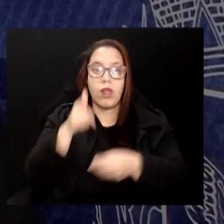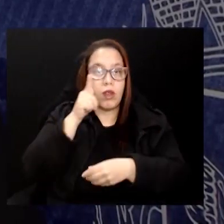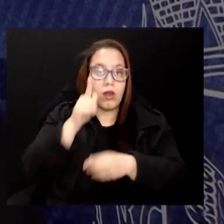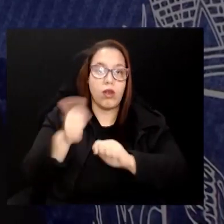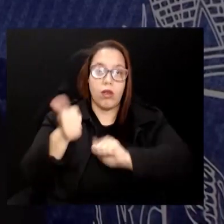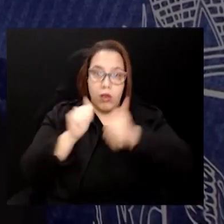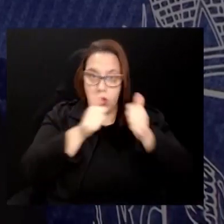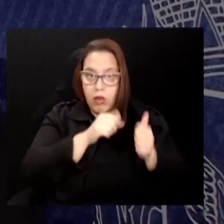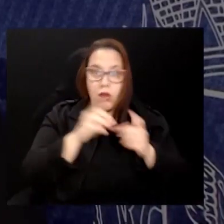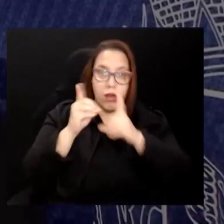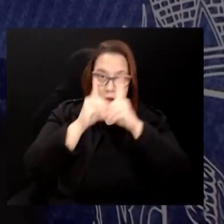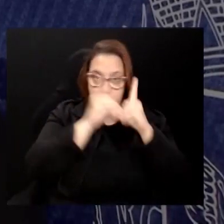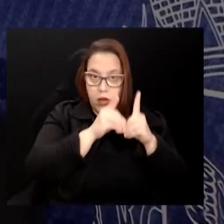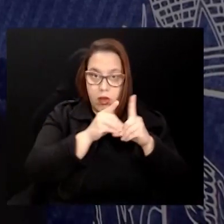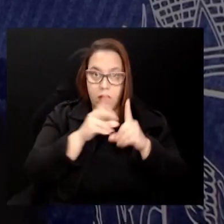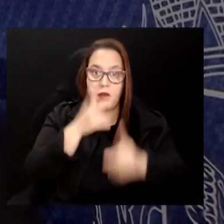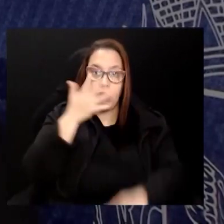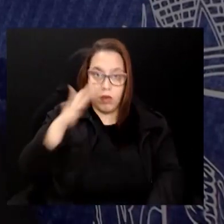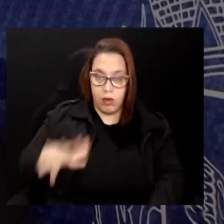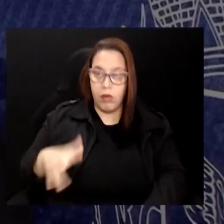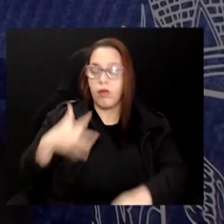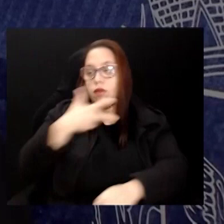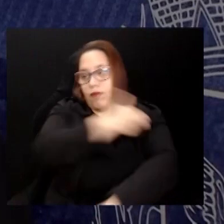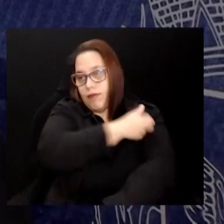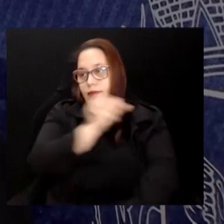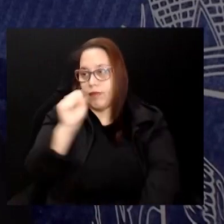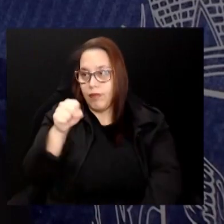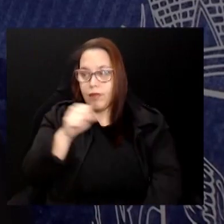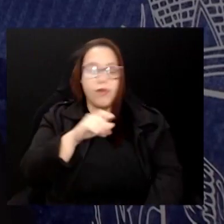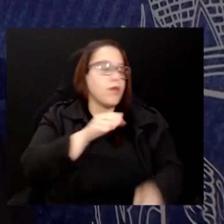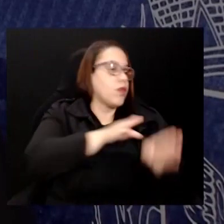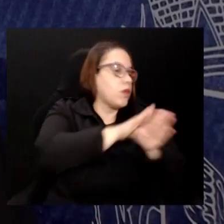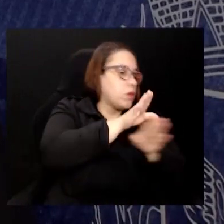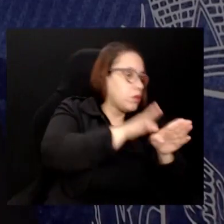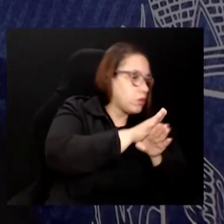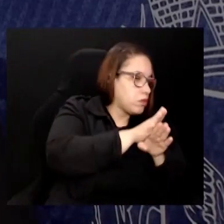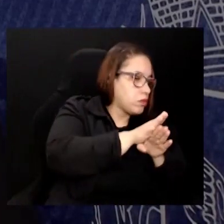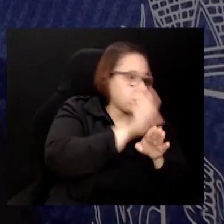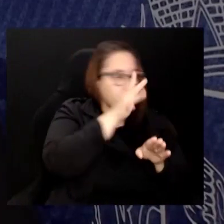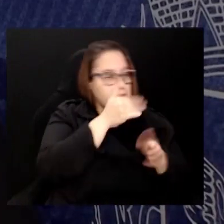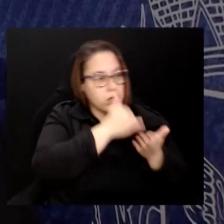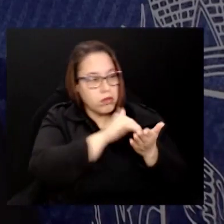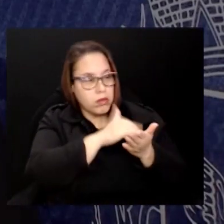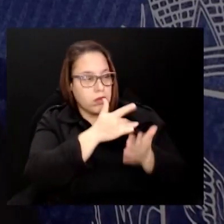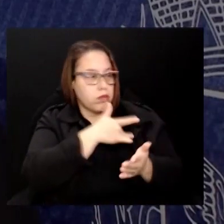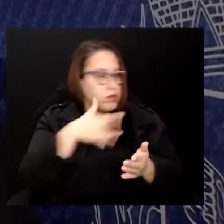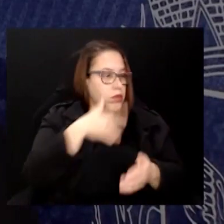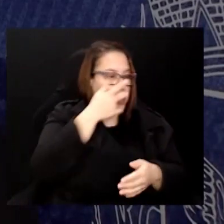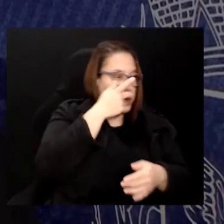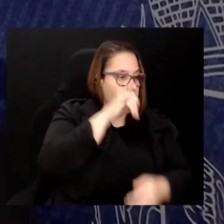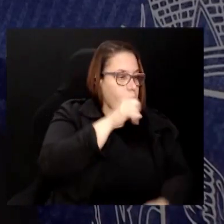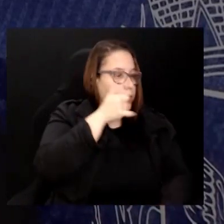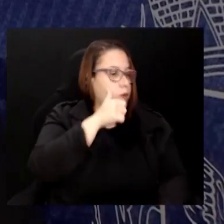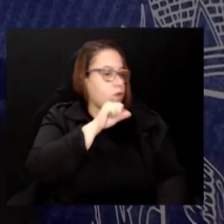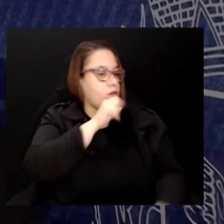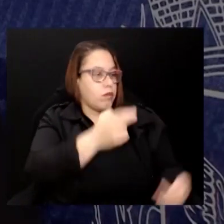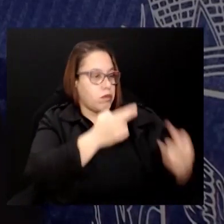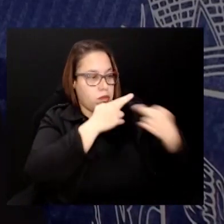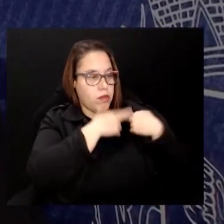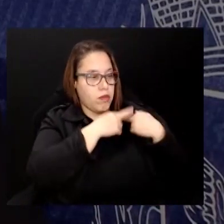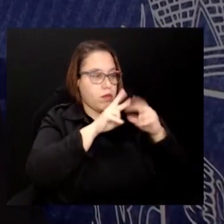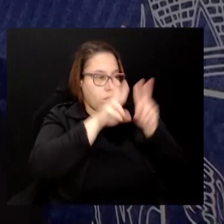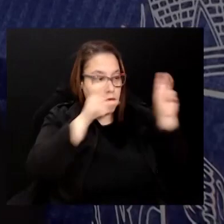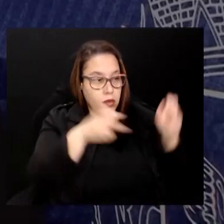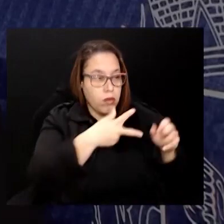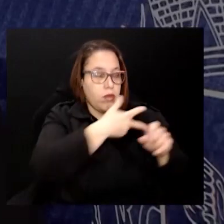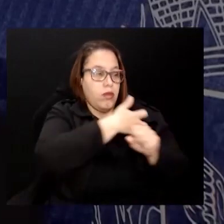criança sai vacinada. Tem alguma orientação da Secretaria de Saúde para os pais responsáveis referente à vacina? Acho que é fazer um